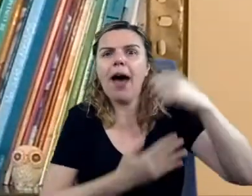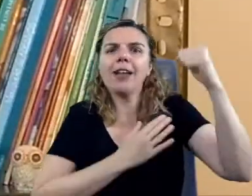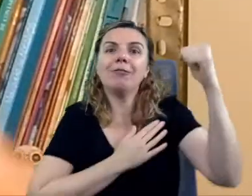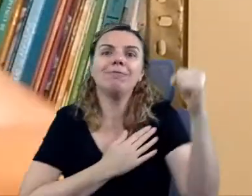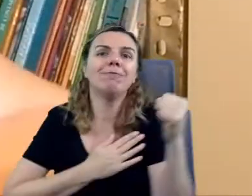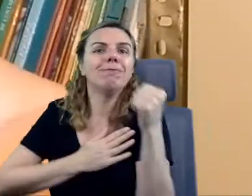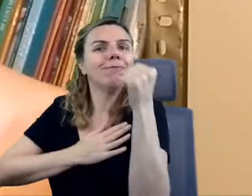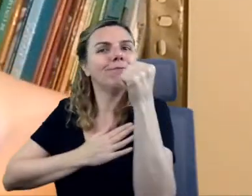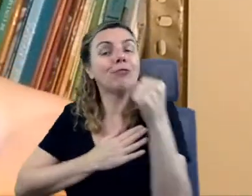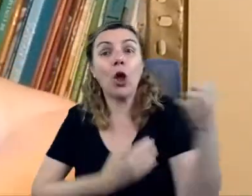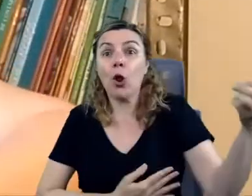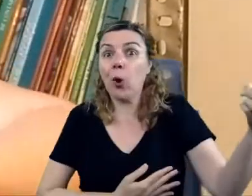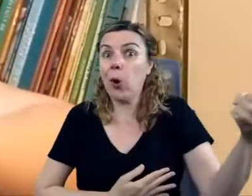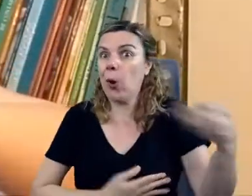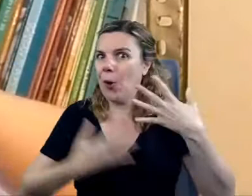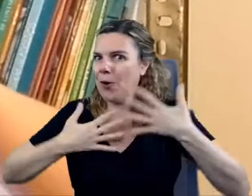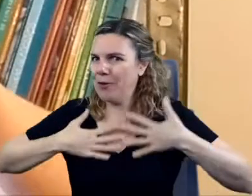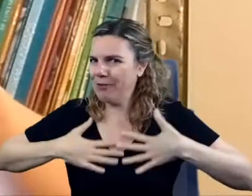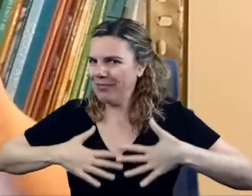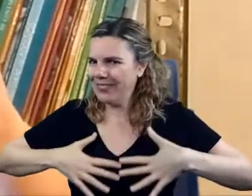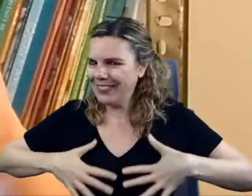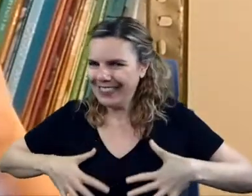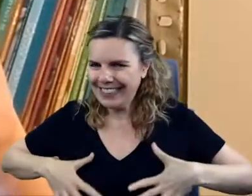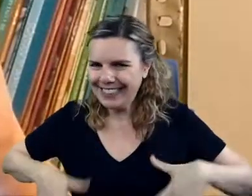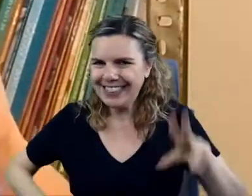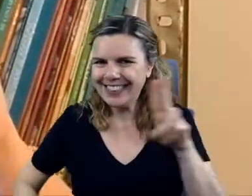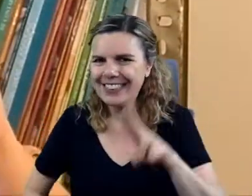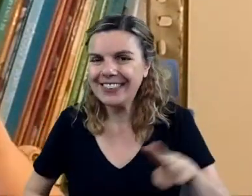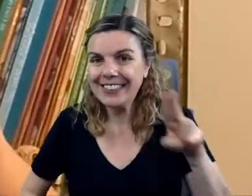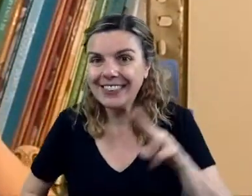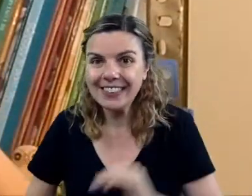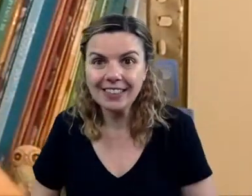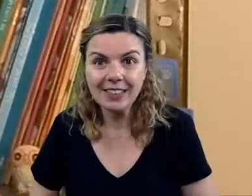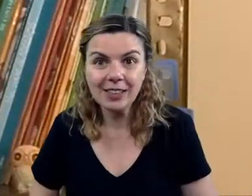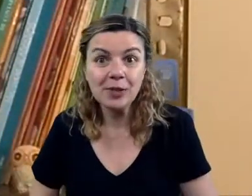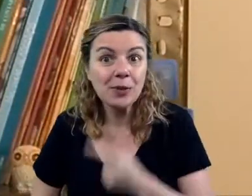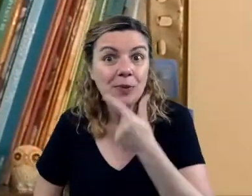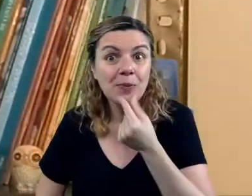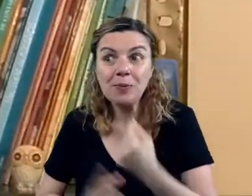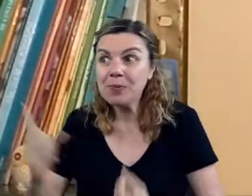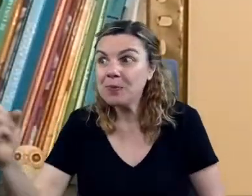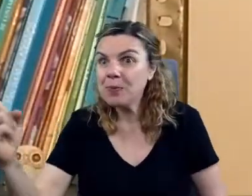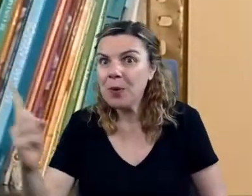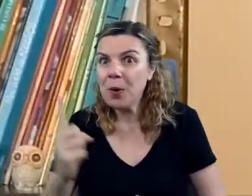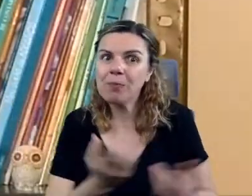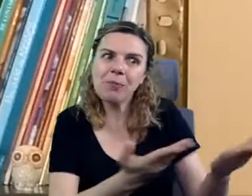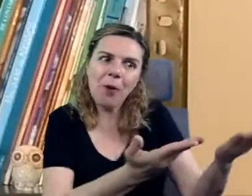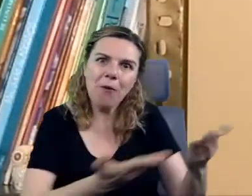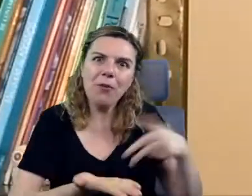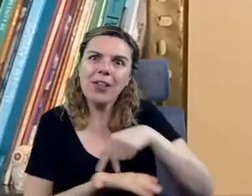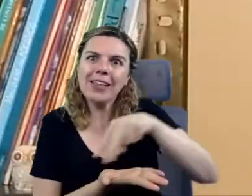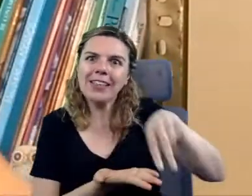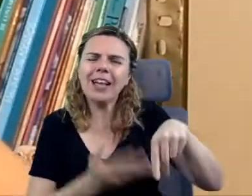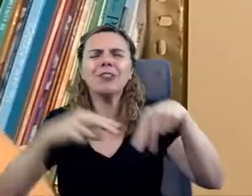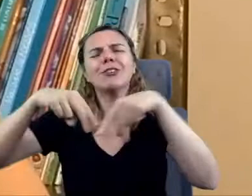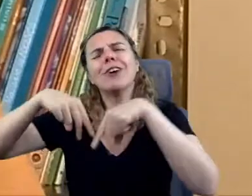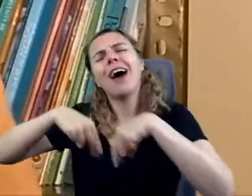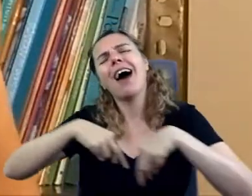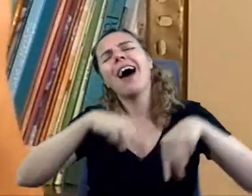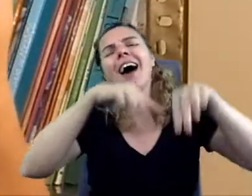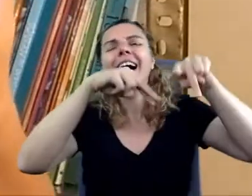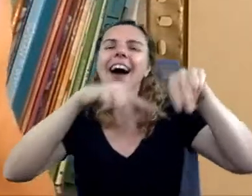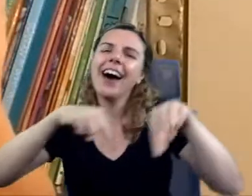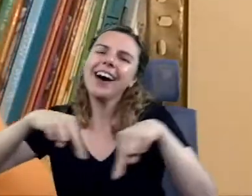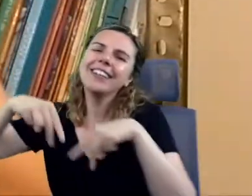baile. Estreava um vestido belíssimo. Um rapaz tirou-a para dançar.